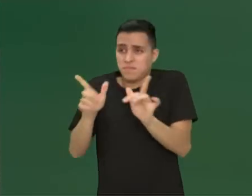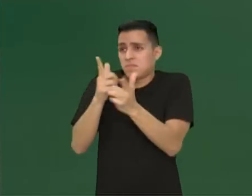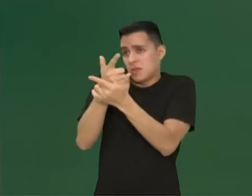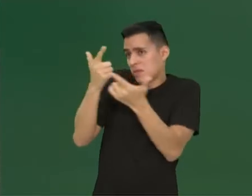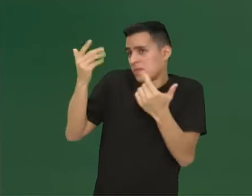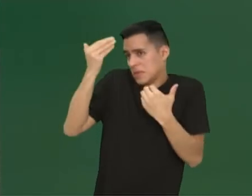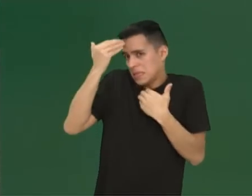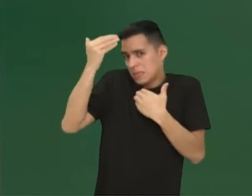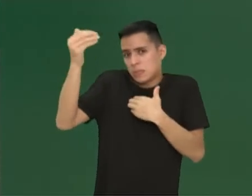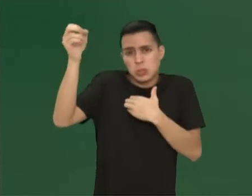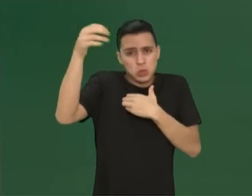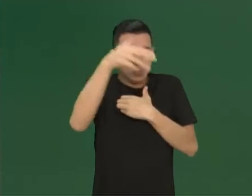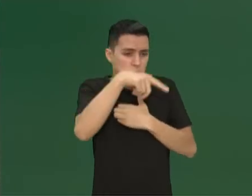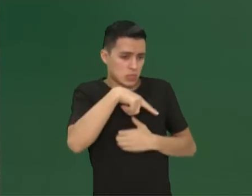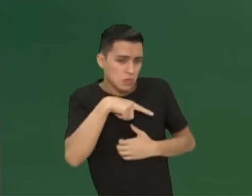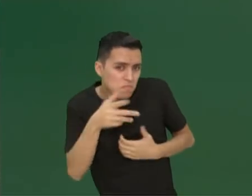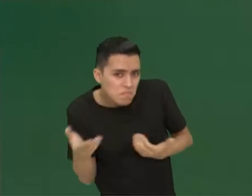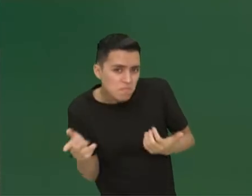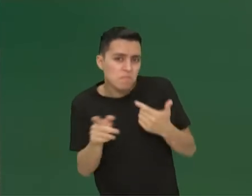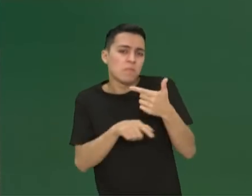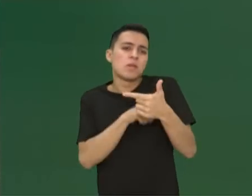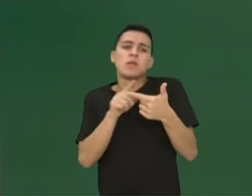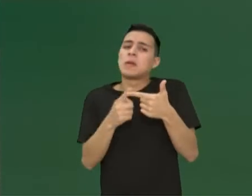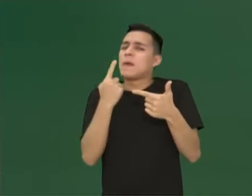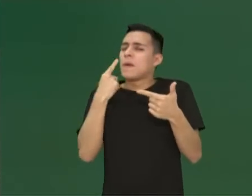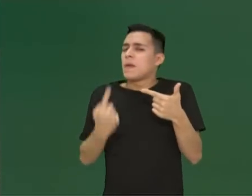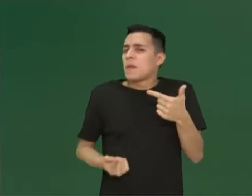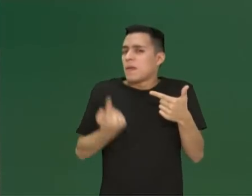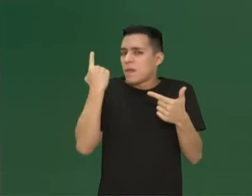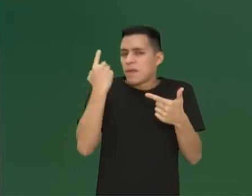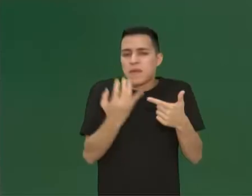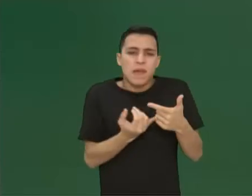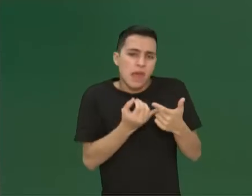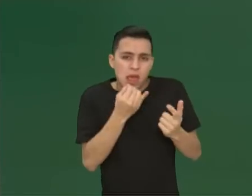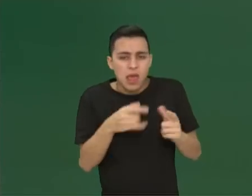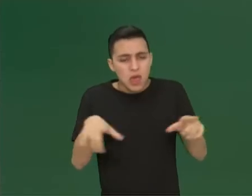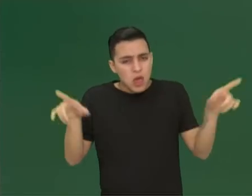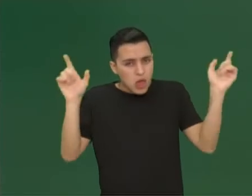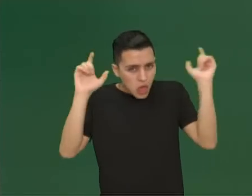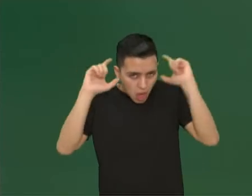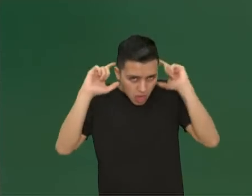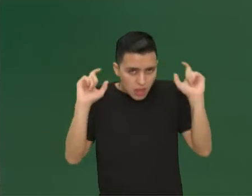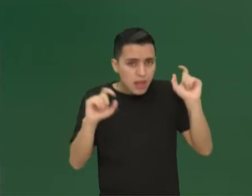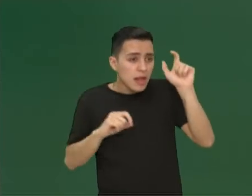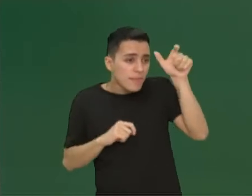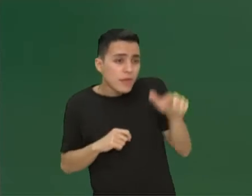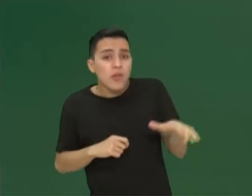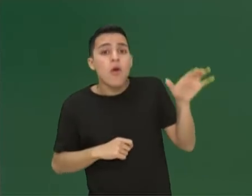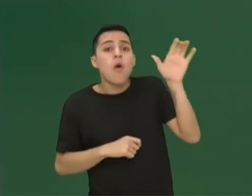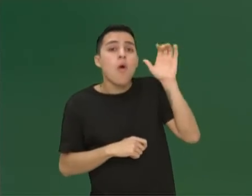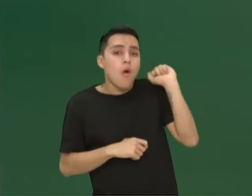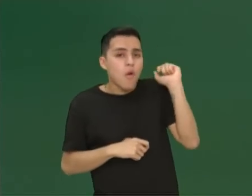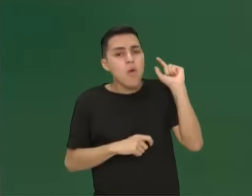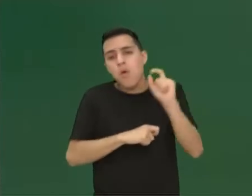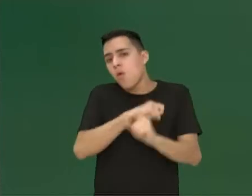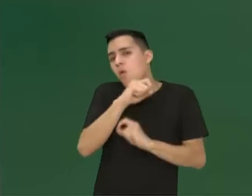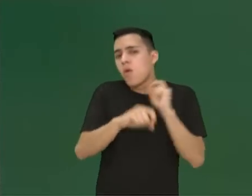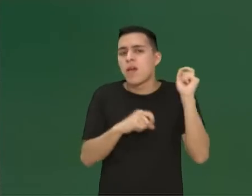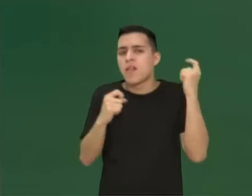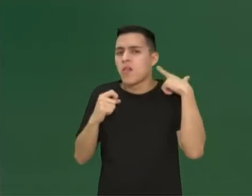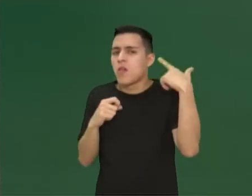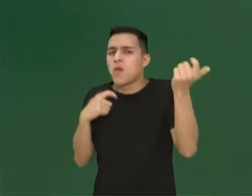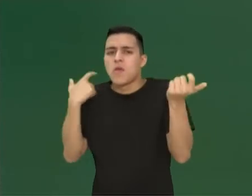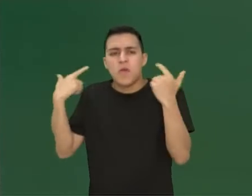luminosidade. Aqui, eu trago, por exemplo, o ouvido. Ele vai capturar